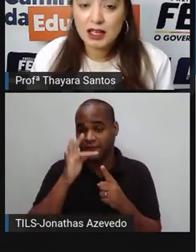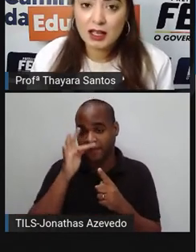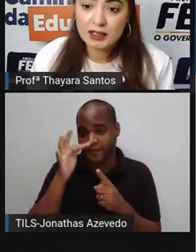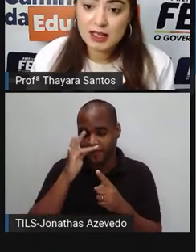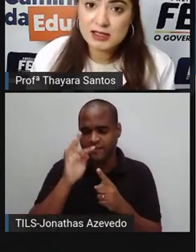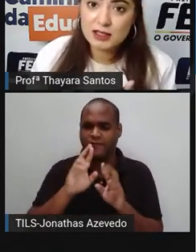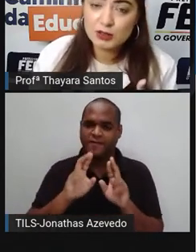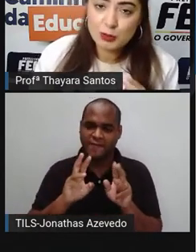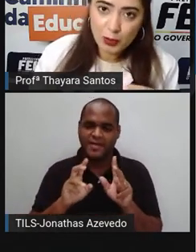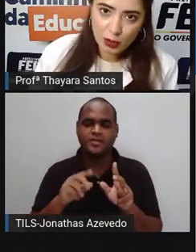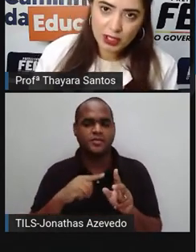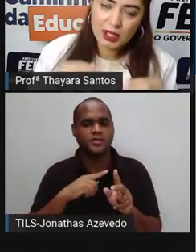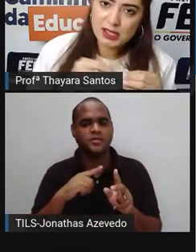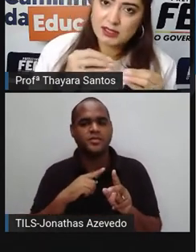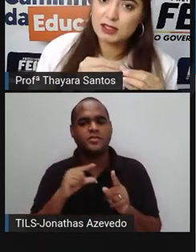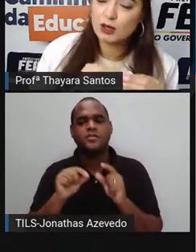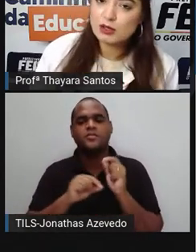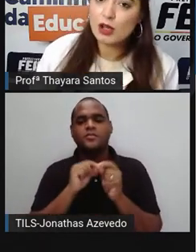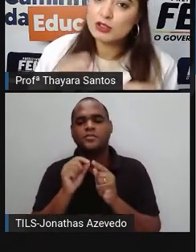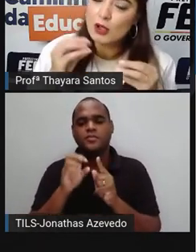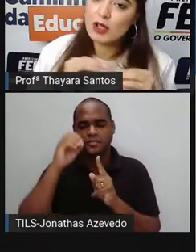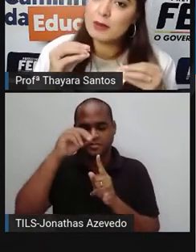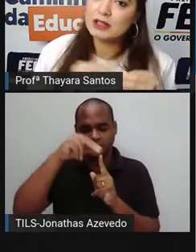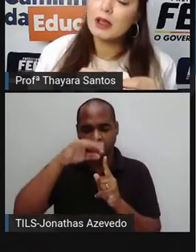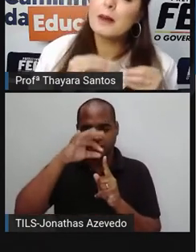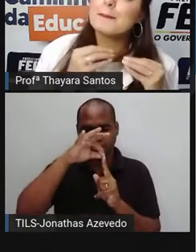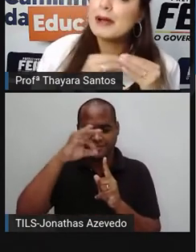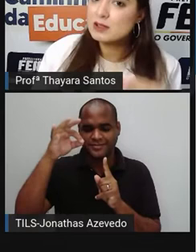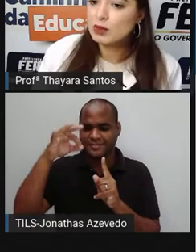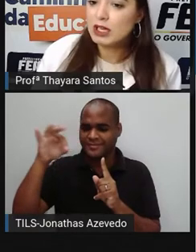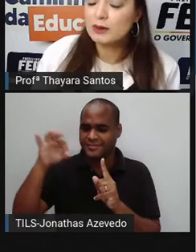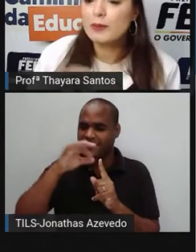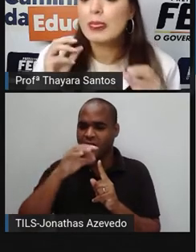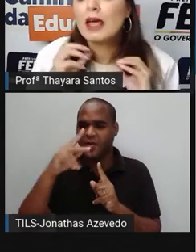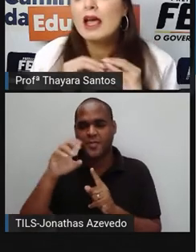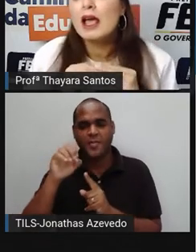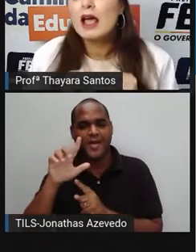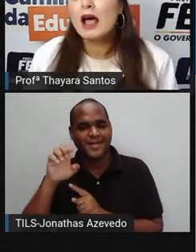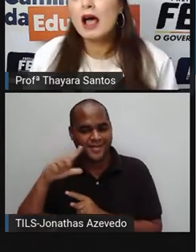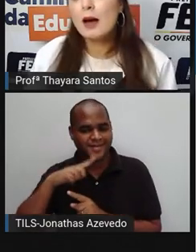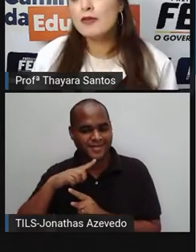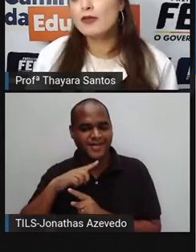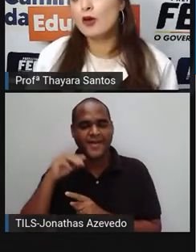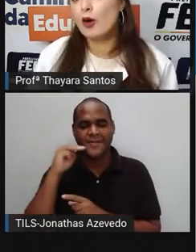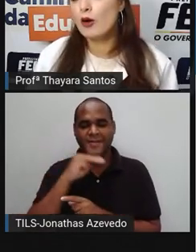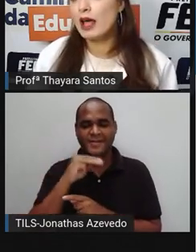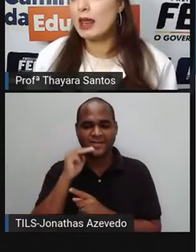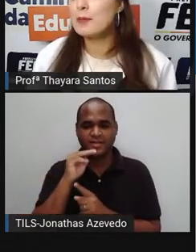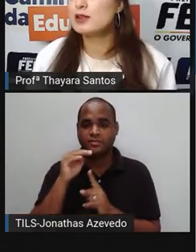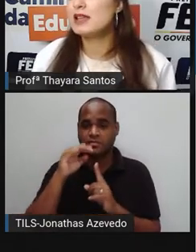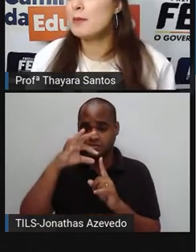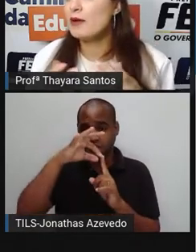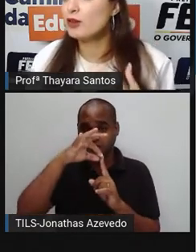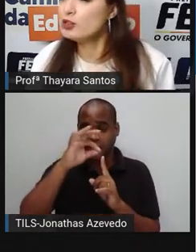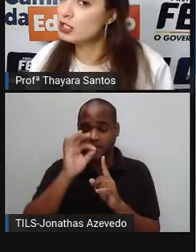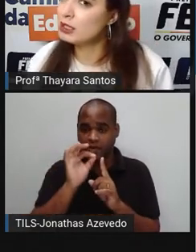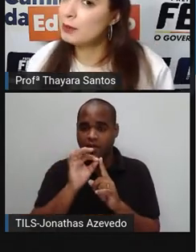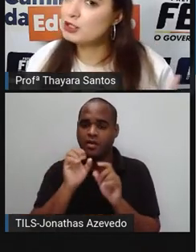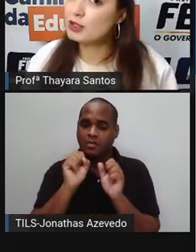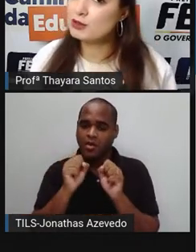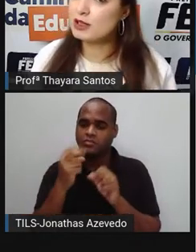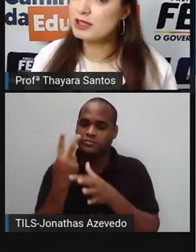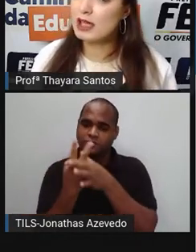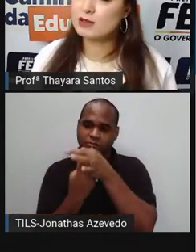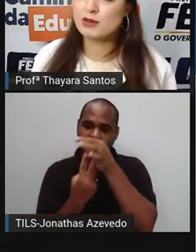lá nesse nesse grão de pólen esse anterozóide que é o gameta masculino a flor ela pode ser